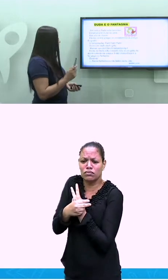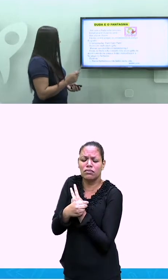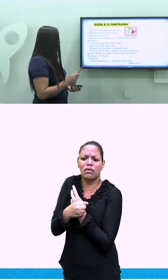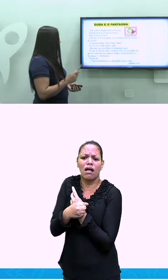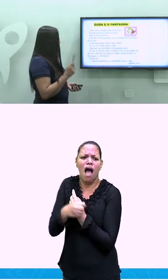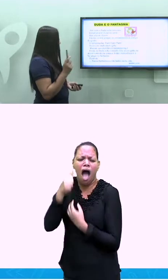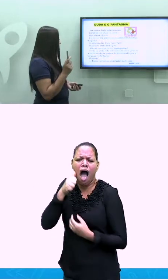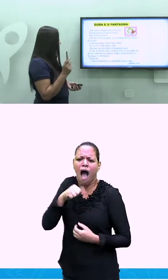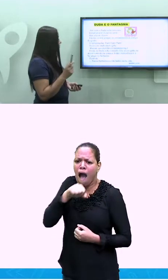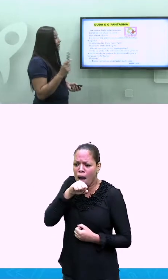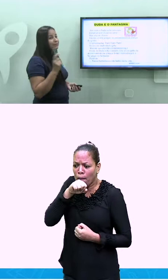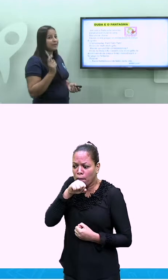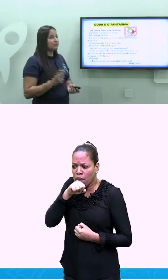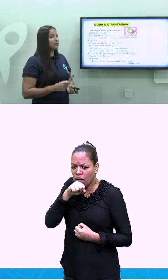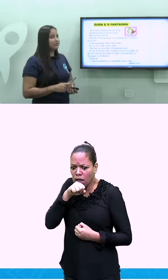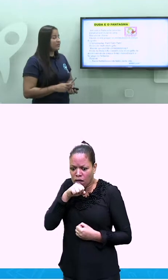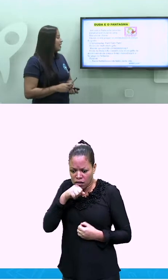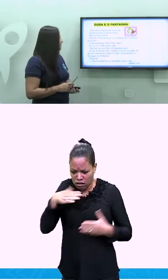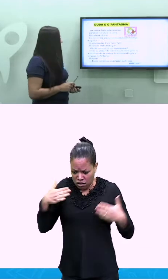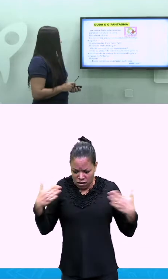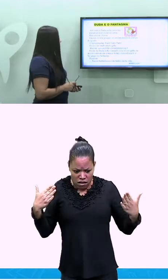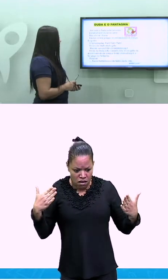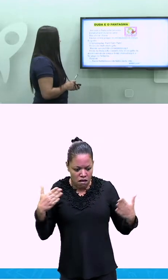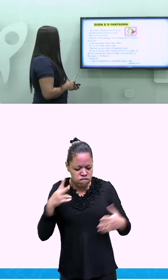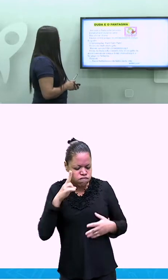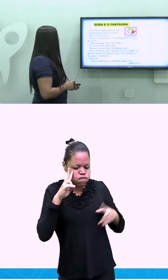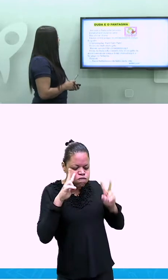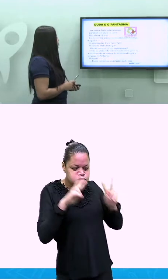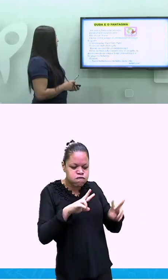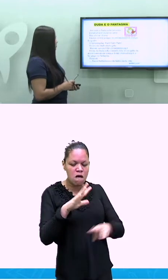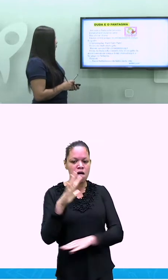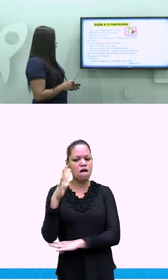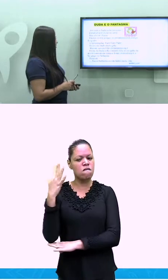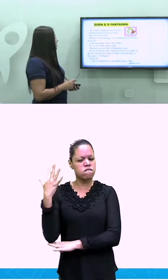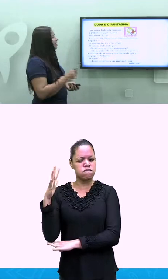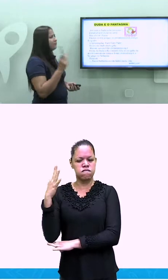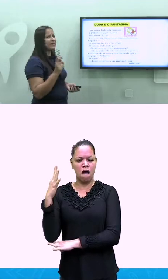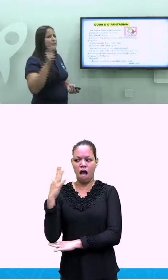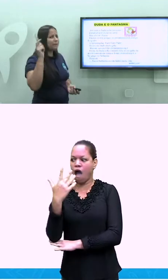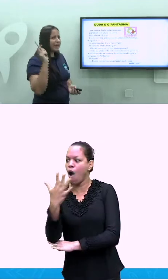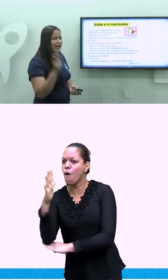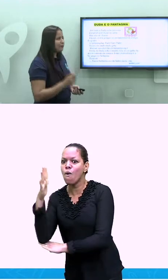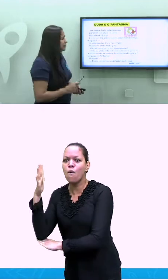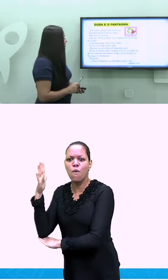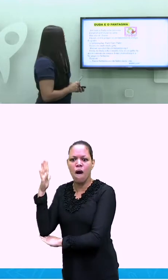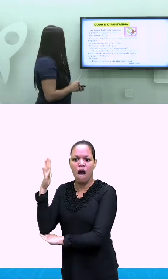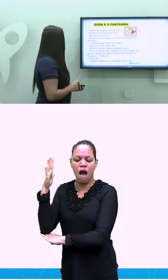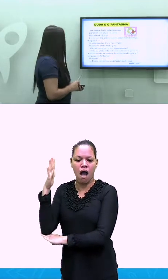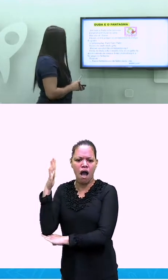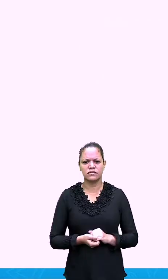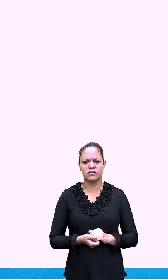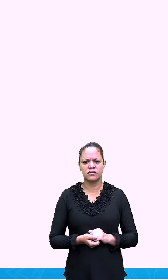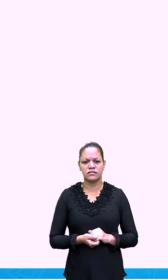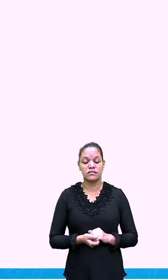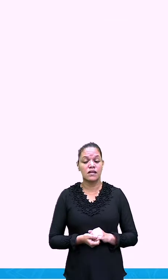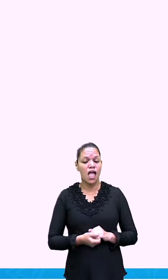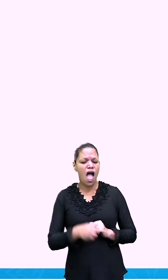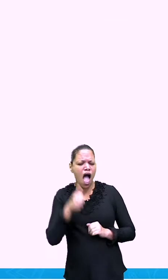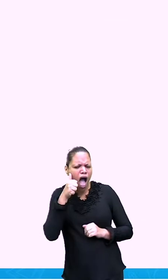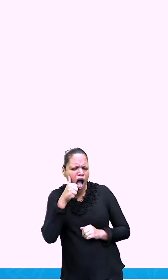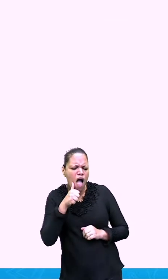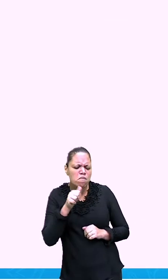vê um galho da árvore batendo na vidraça. Então chama Duda e a faz pegar o fantasma. E